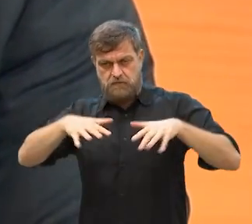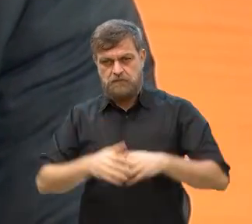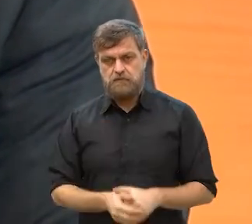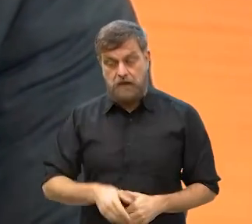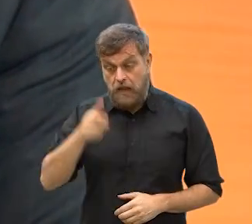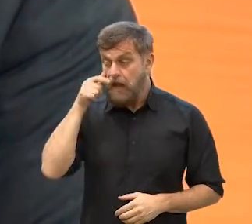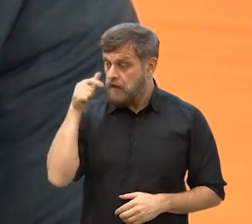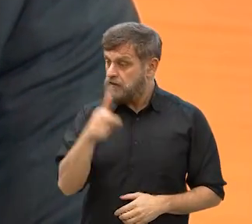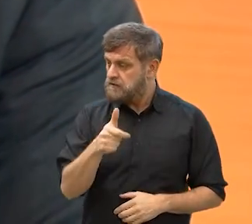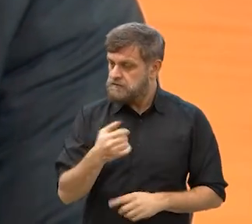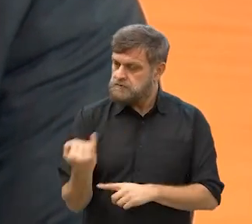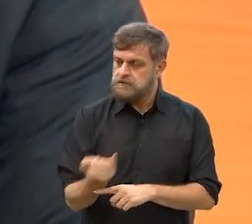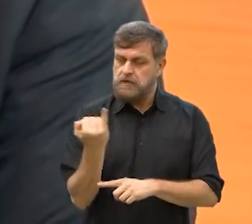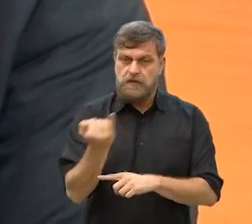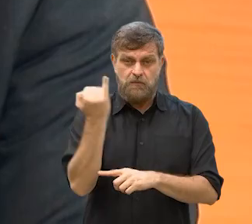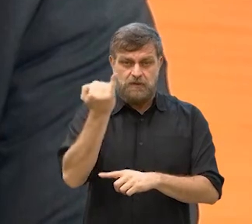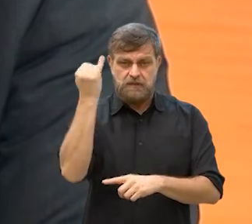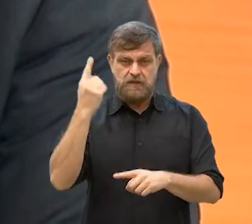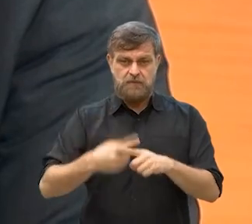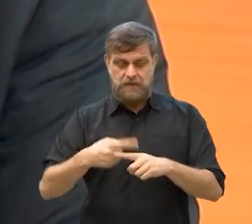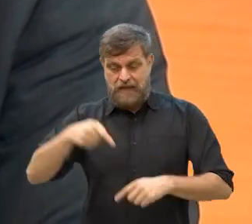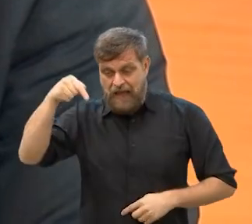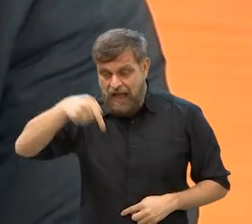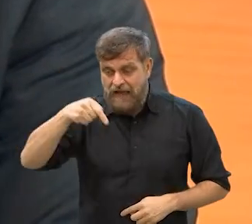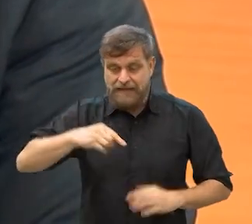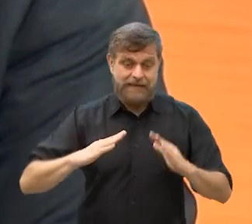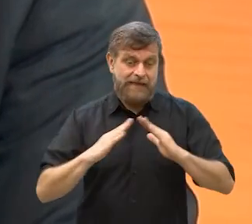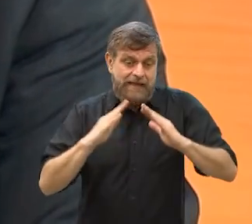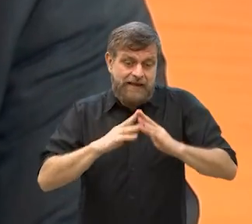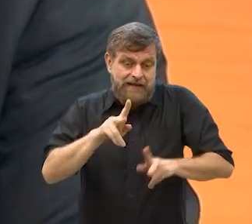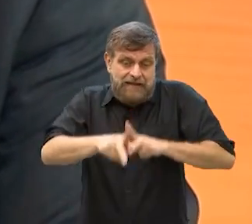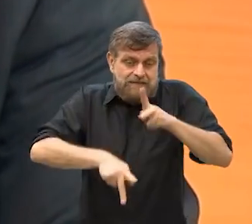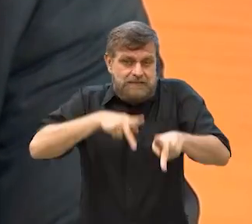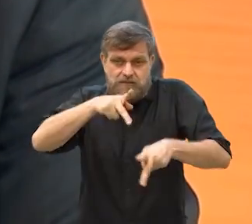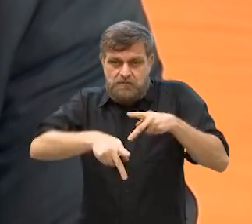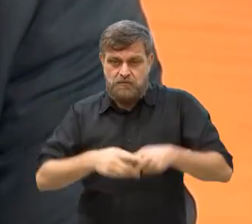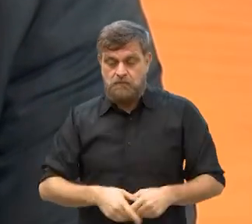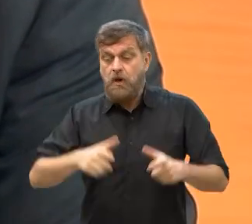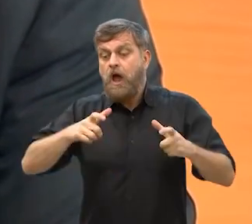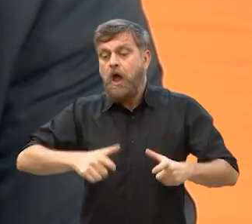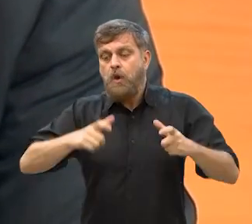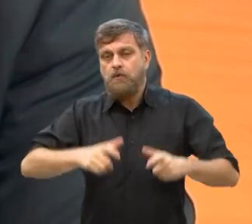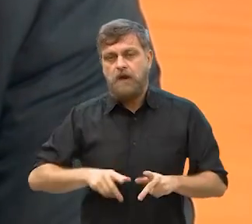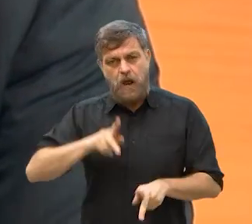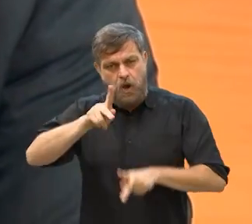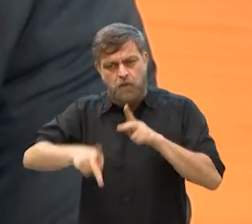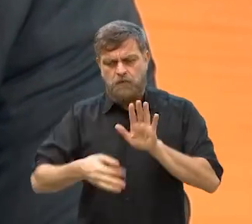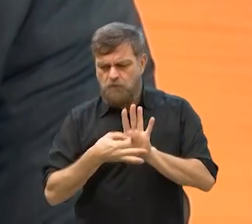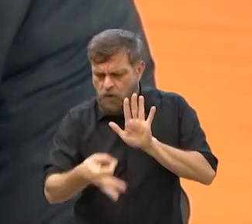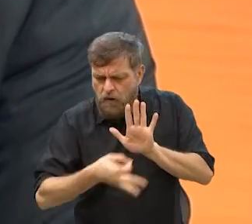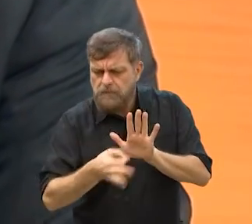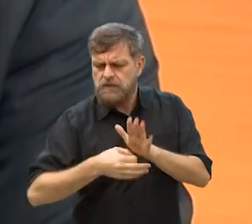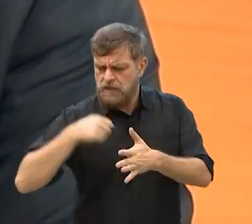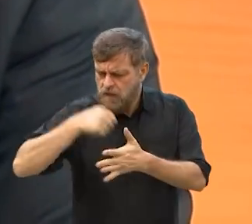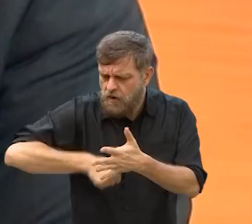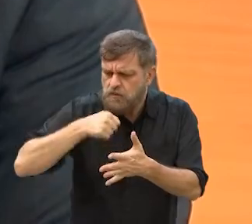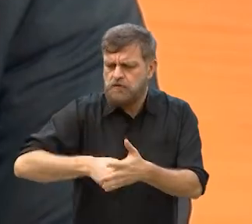interessante isso, válido, porque aqui é o que nós chamamos de Casa do Povo. É o lugar onde o povo deve vir mesmo